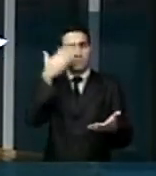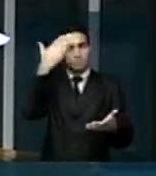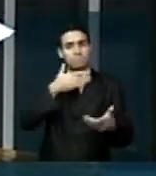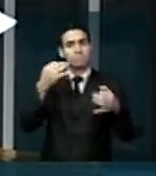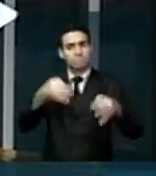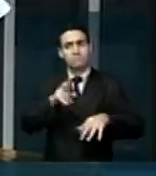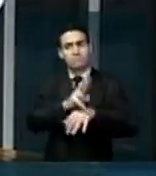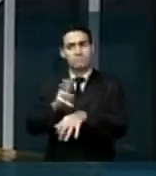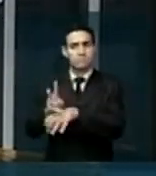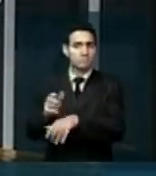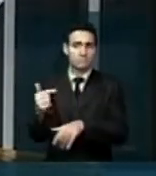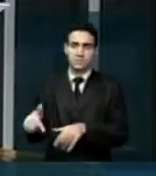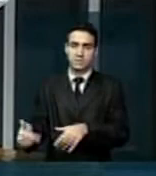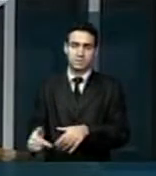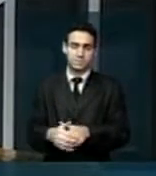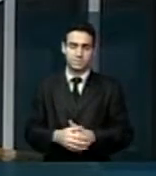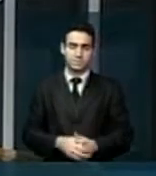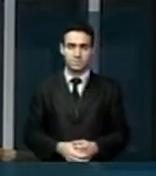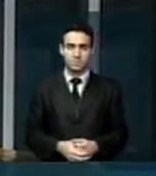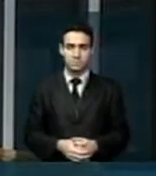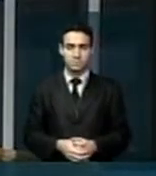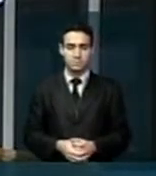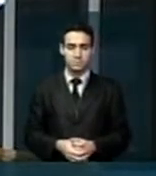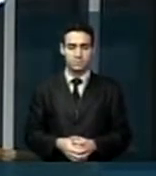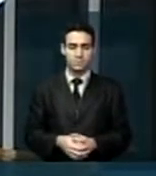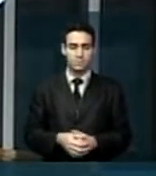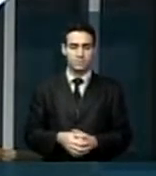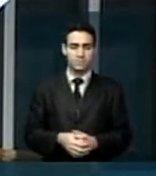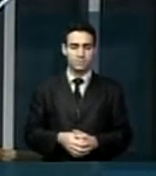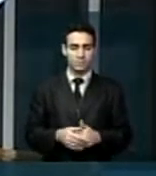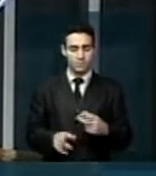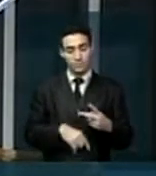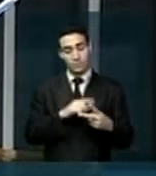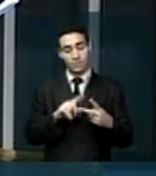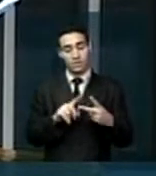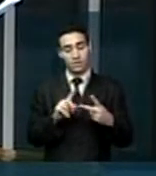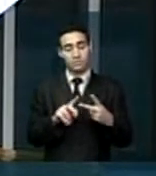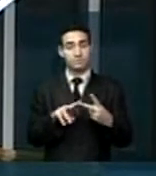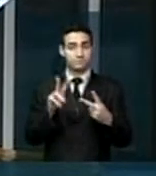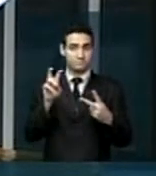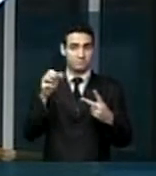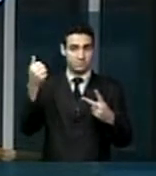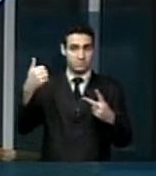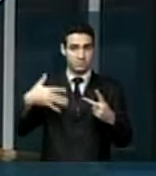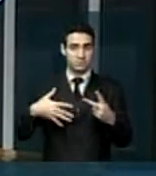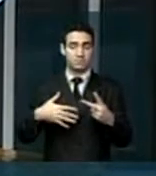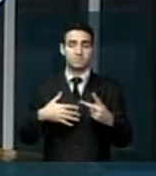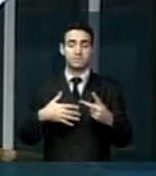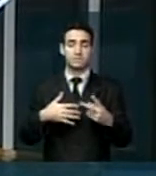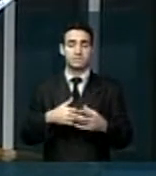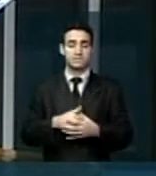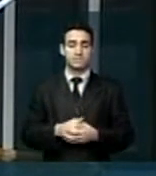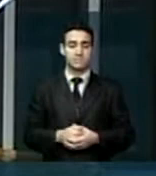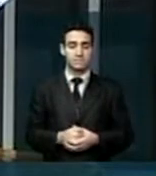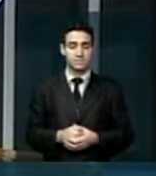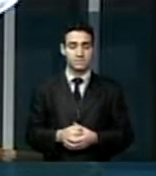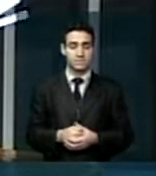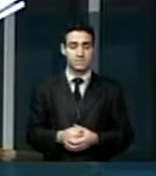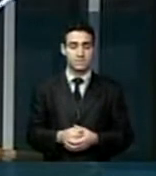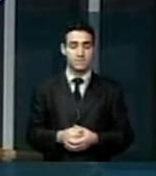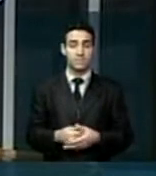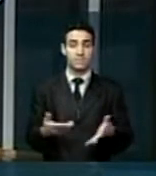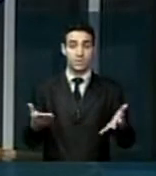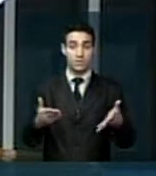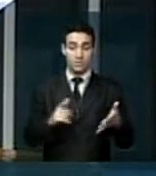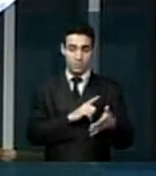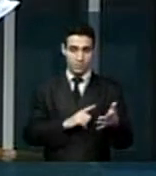sentido. Bom, o segundo assunto que me traz aqui, senhor presidente, é que o atual